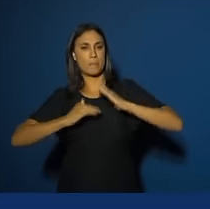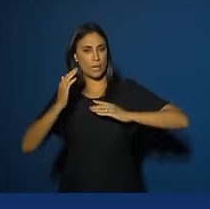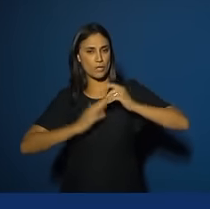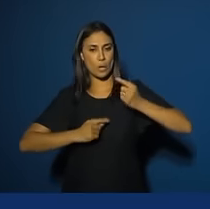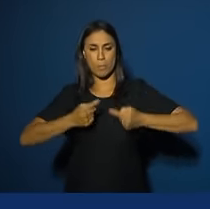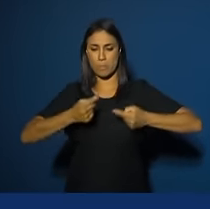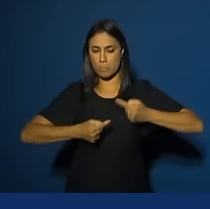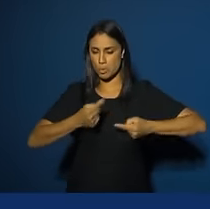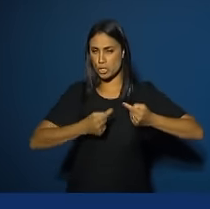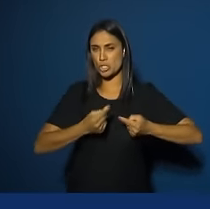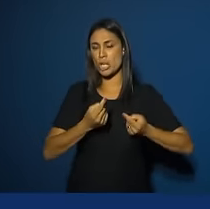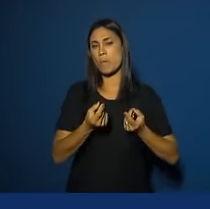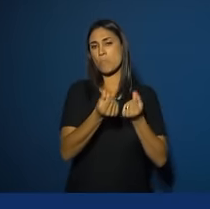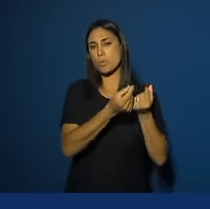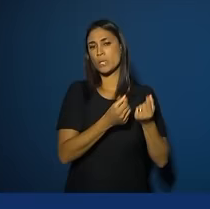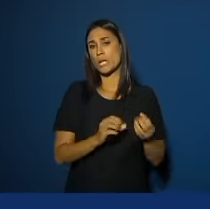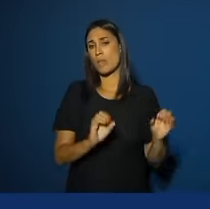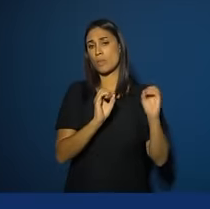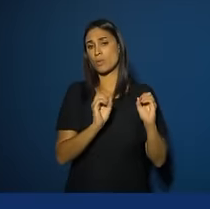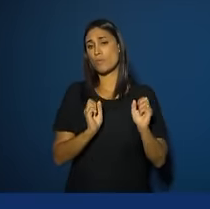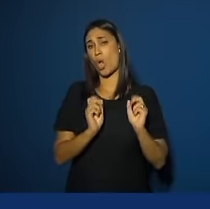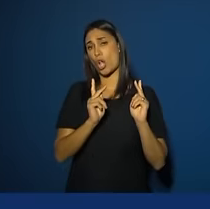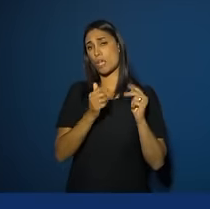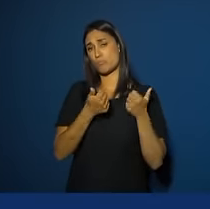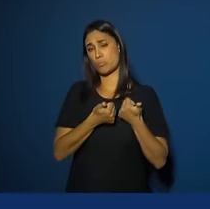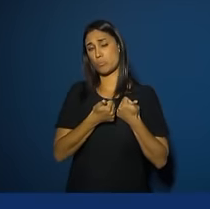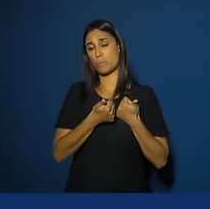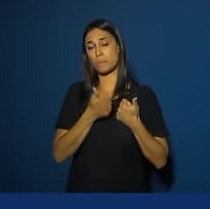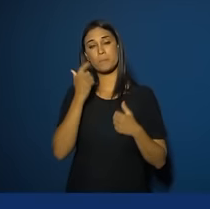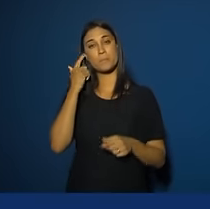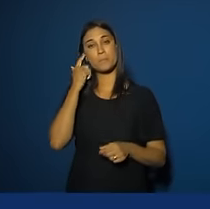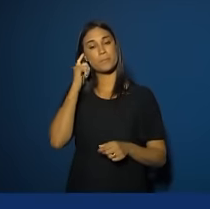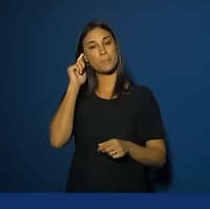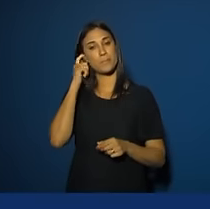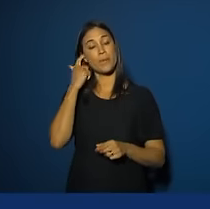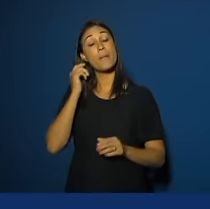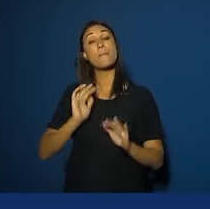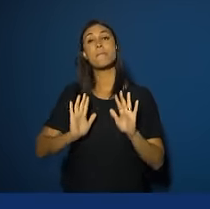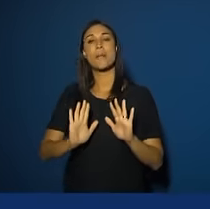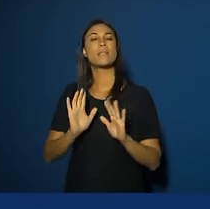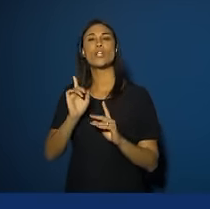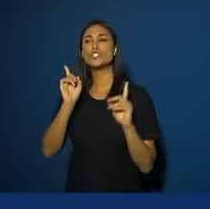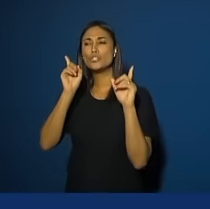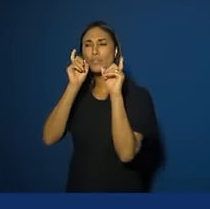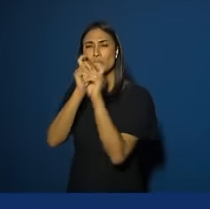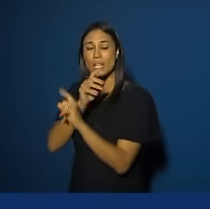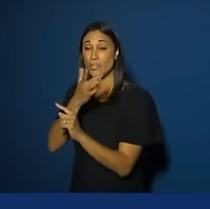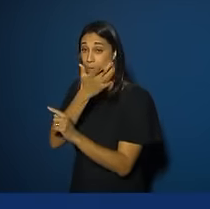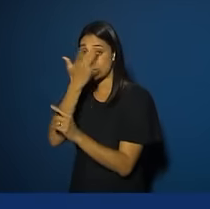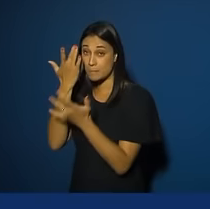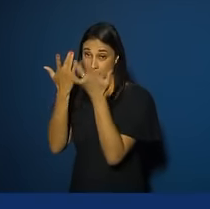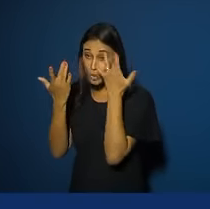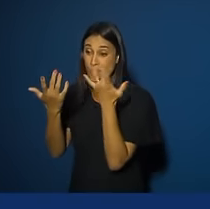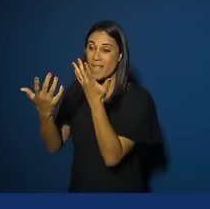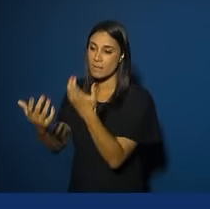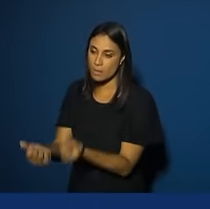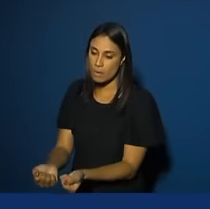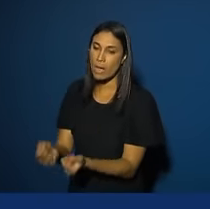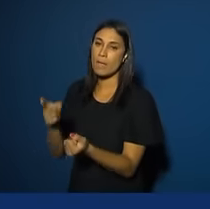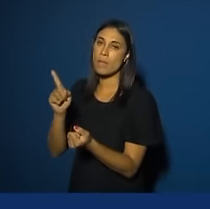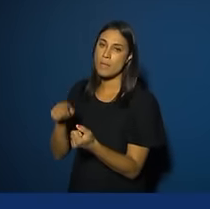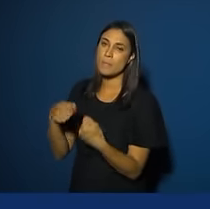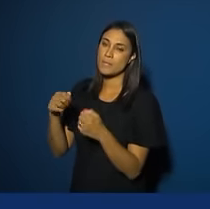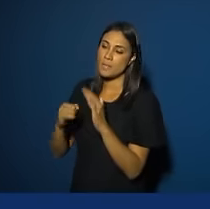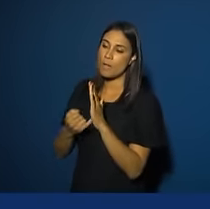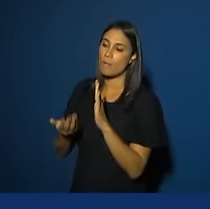política monetária neutra e vai ficar tudo bem. Não é? A dificuldade de convencer todo mundo de que a inflação vai ser 3,